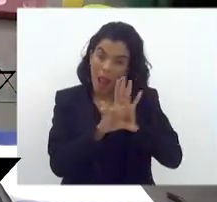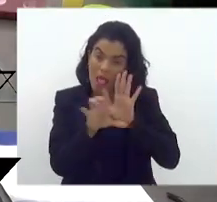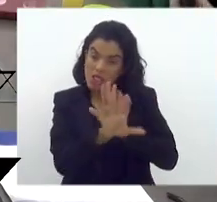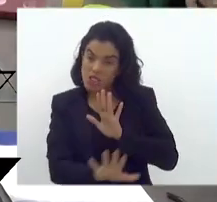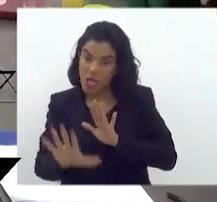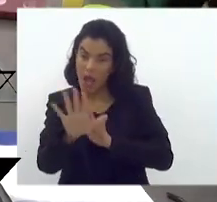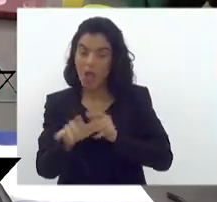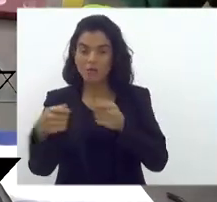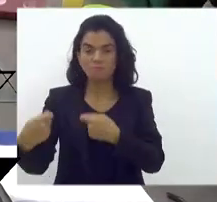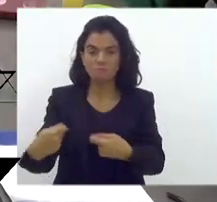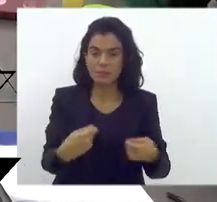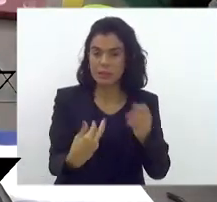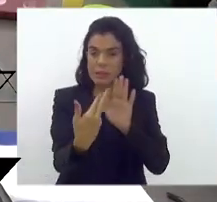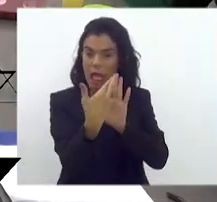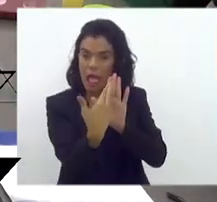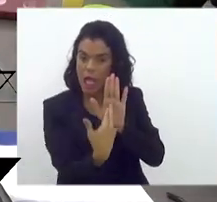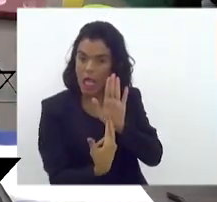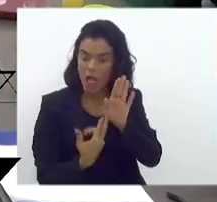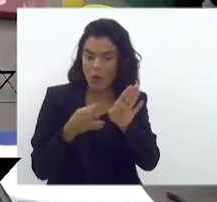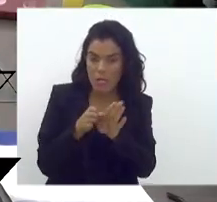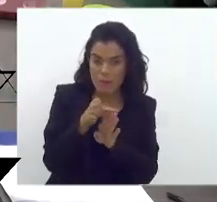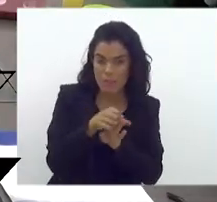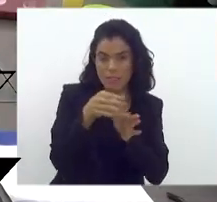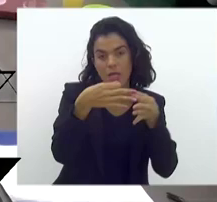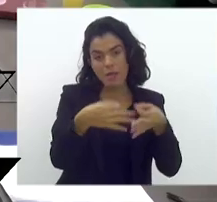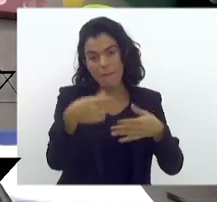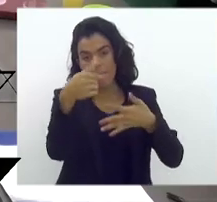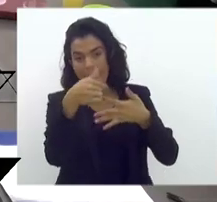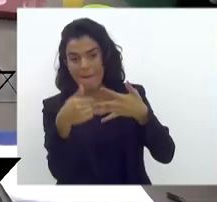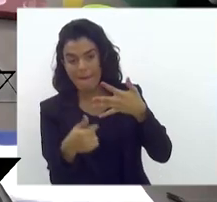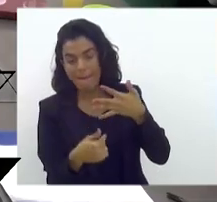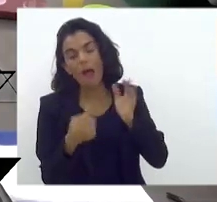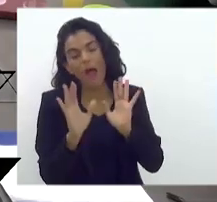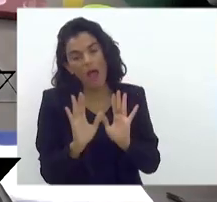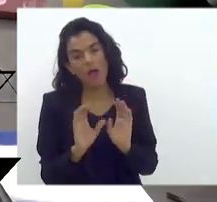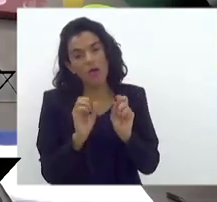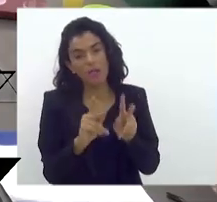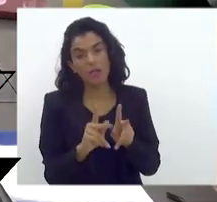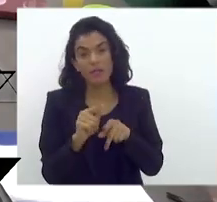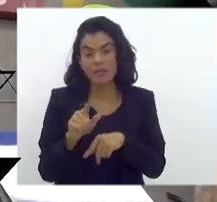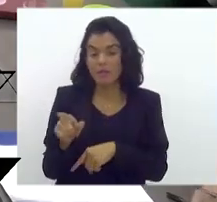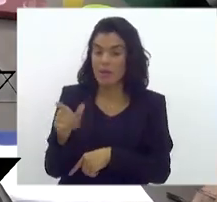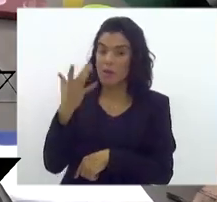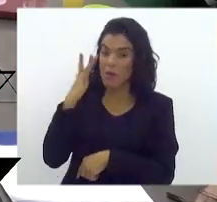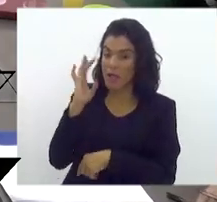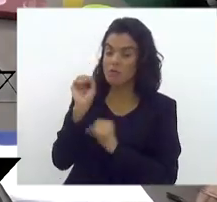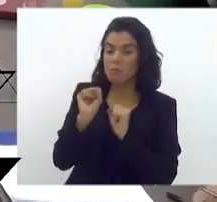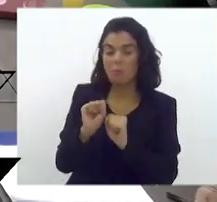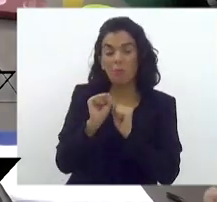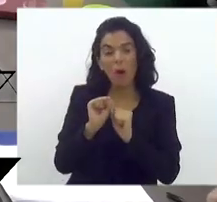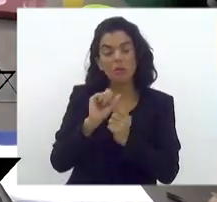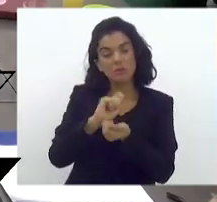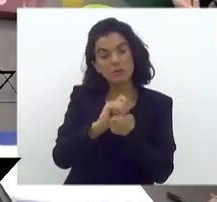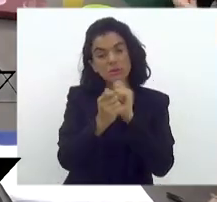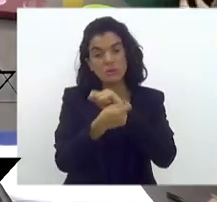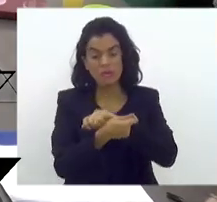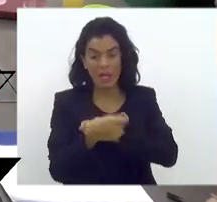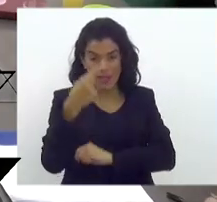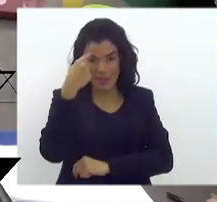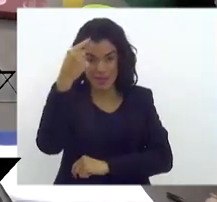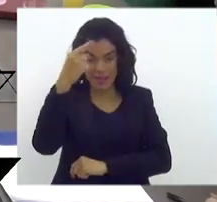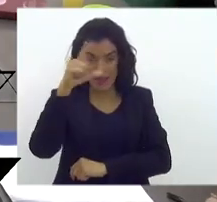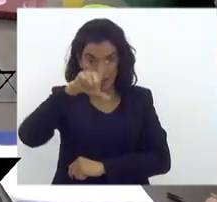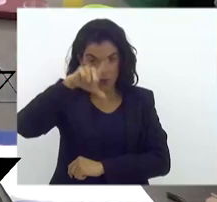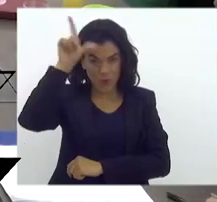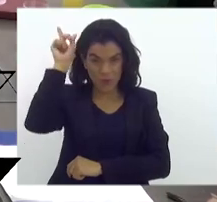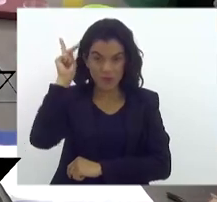dependa de regulamentação necessariamente. Eu acho que isso poderia realmente ser adotado, essa ideia do Luiz Paulo, acatada